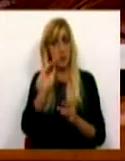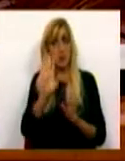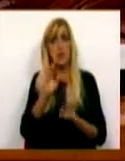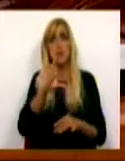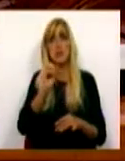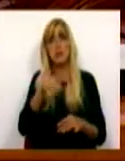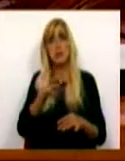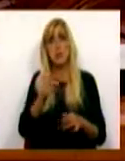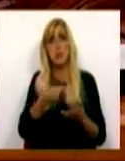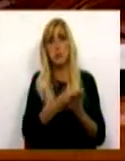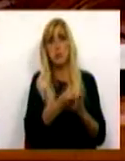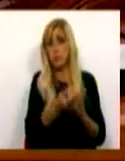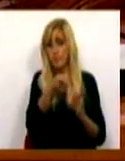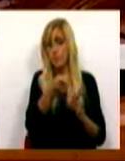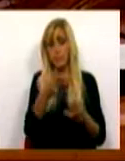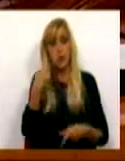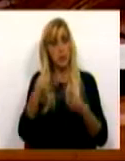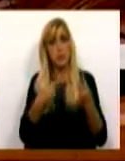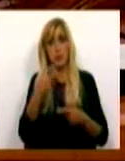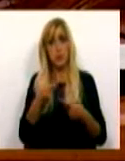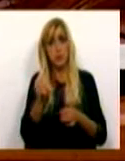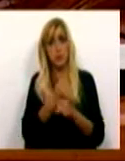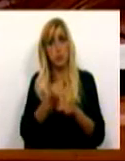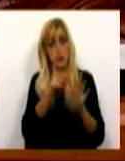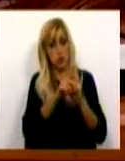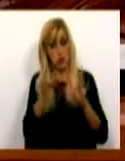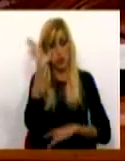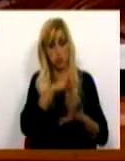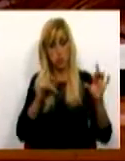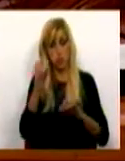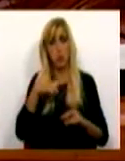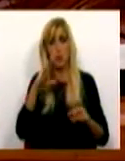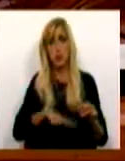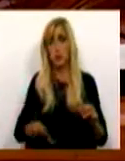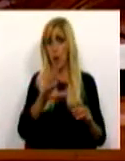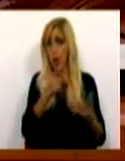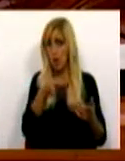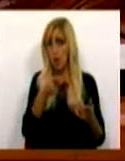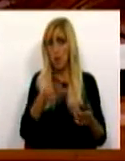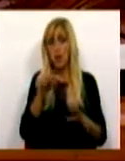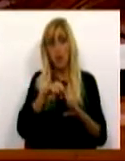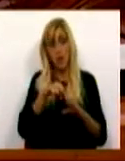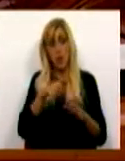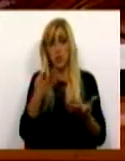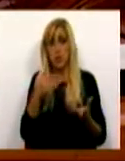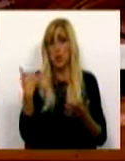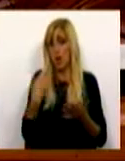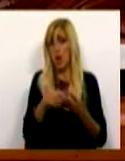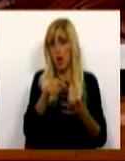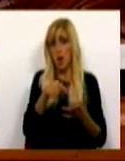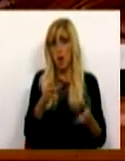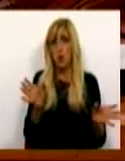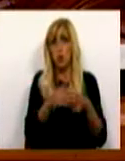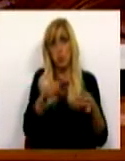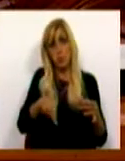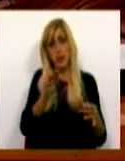CPIs e de uma análise do processo legislativo europeu e nacional, incluindo aquele que se encontra em curso, o Grupo Parlamentar do Partido